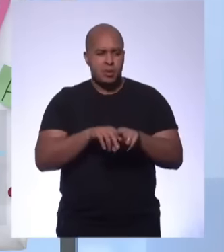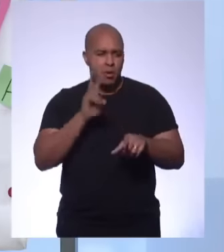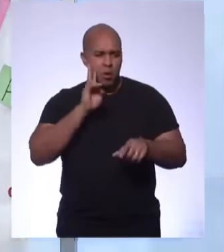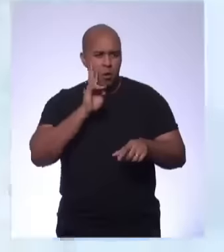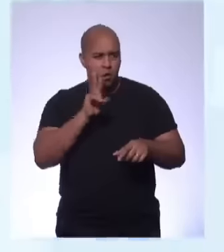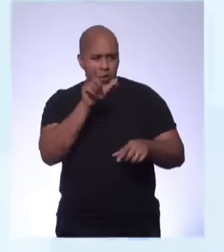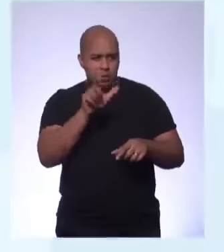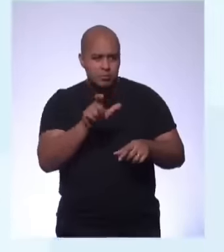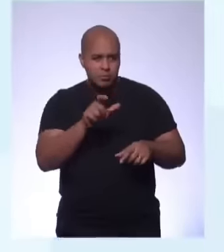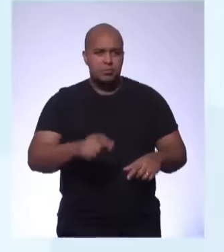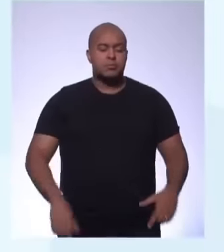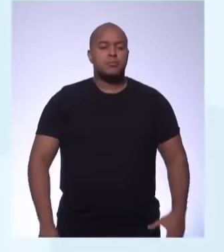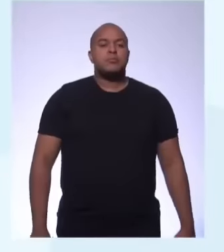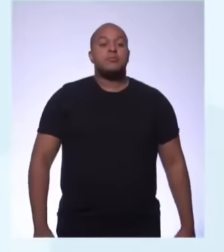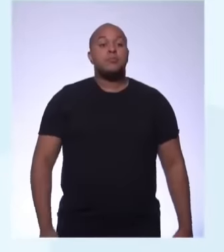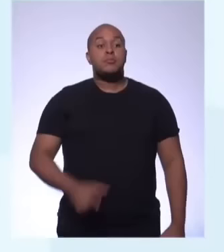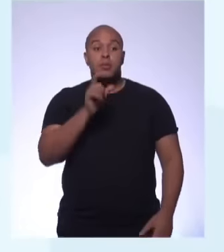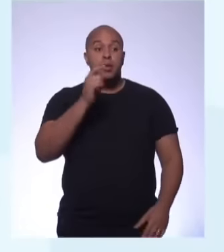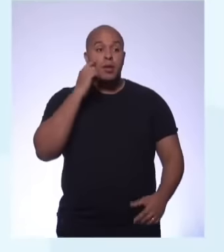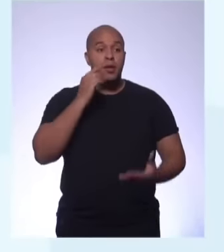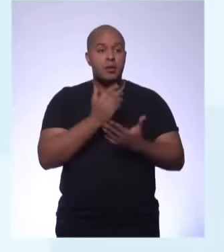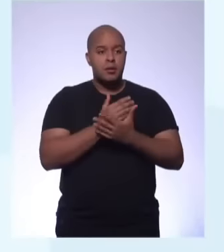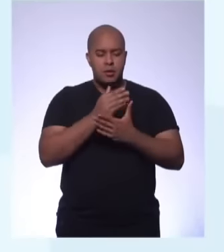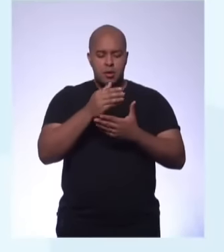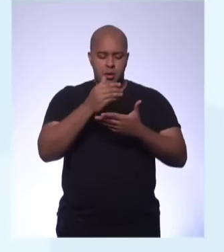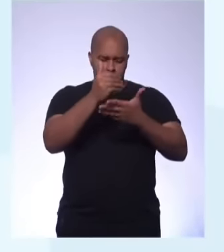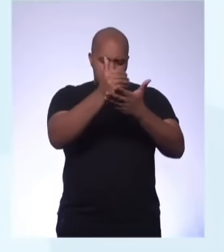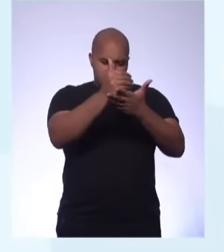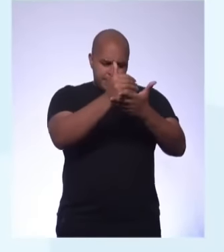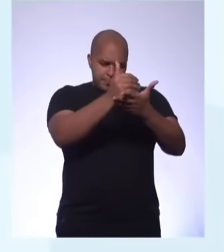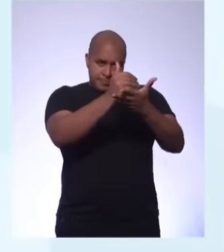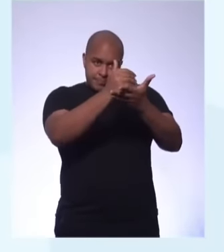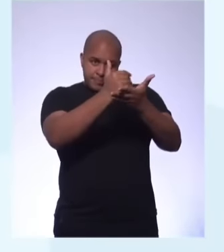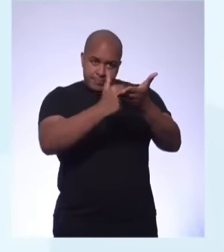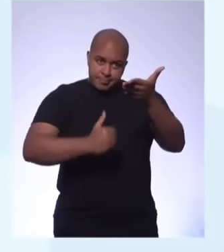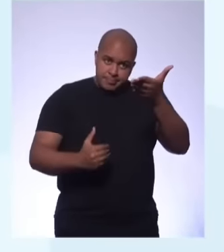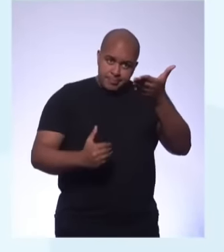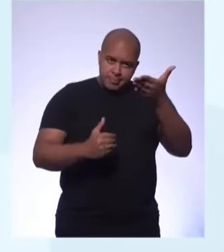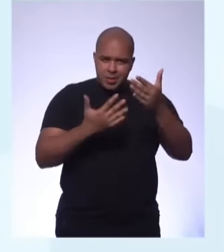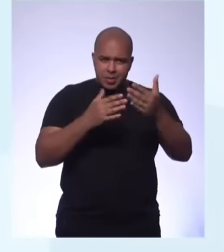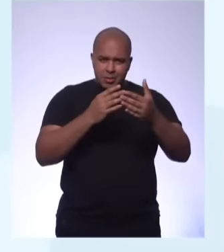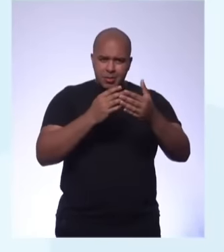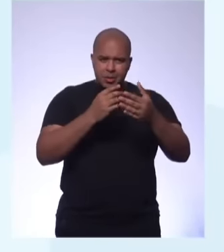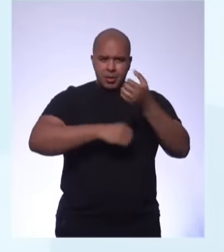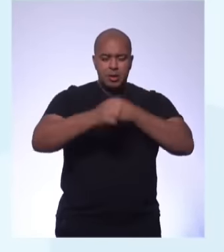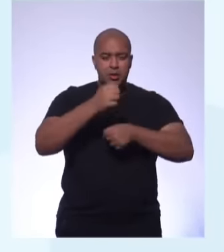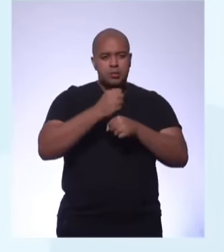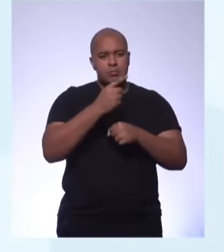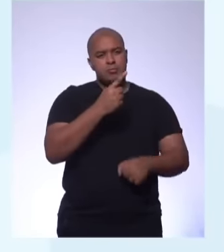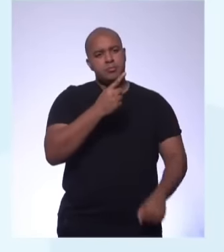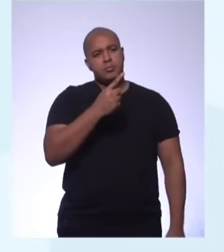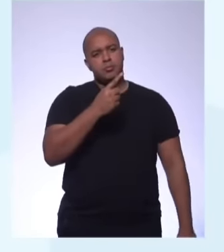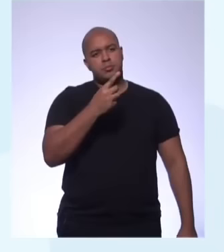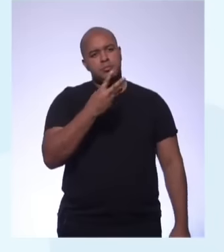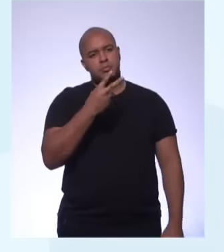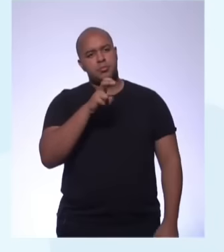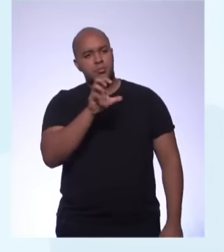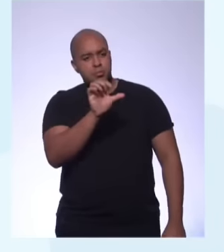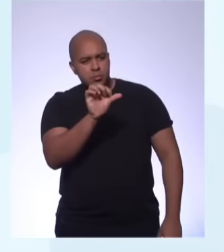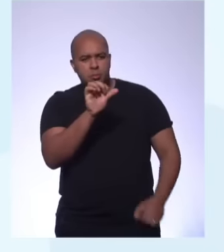nessa fonte, olha só. Este manuscrito, ele é de cerca de 1350, é uma